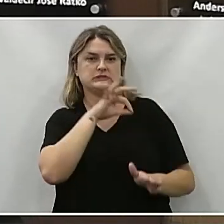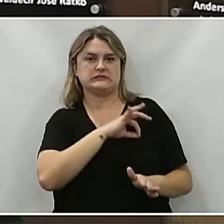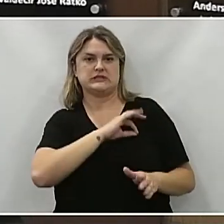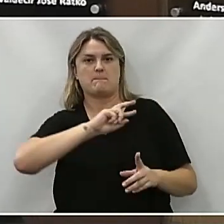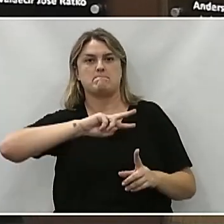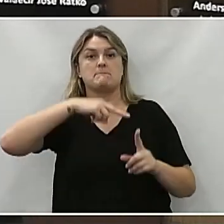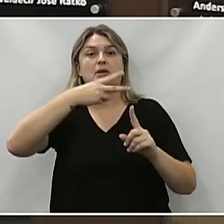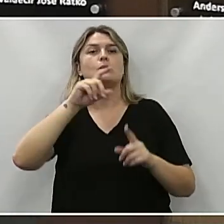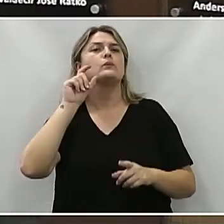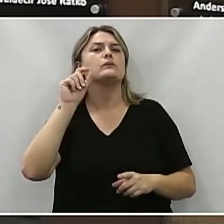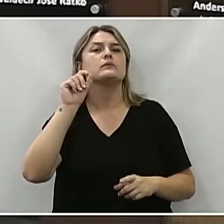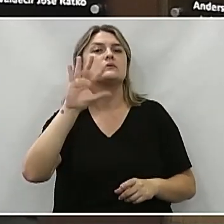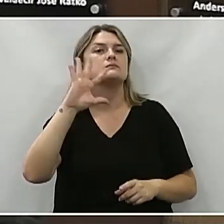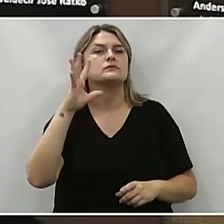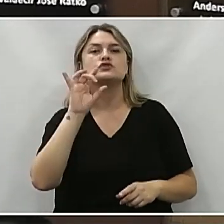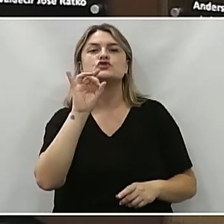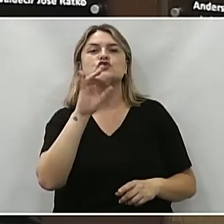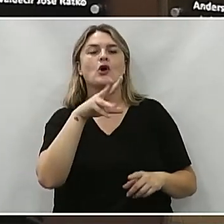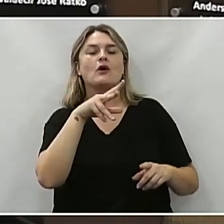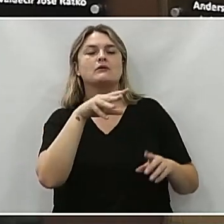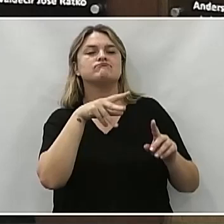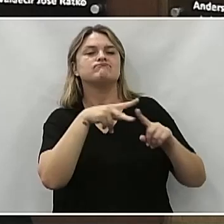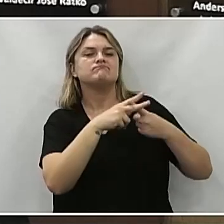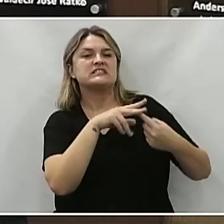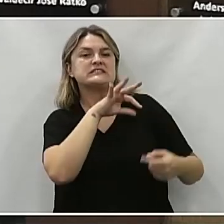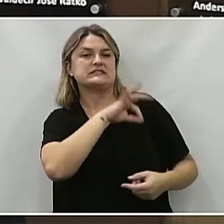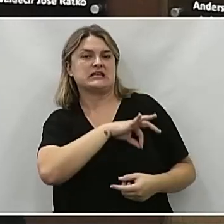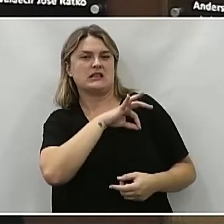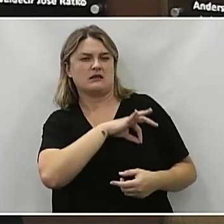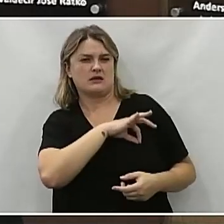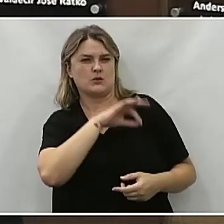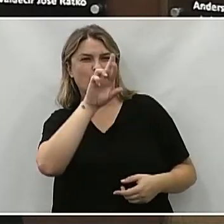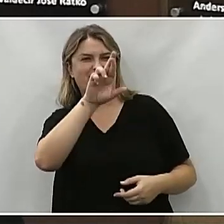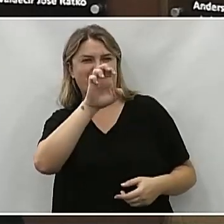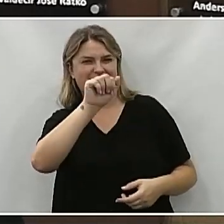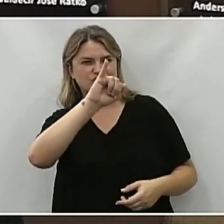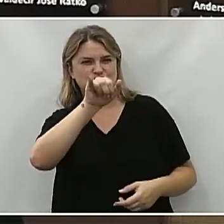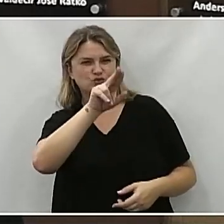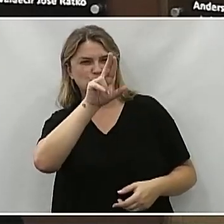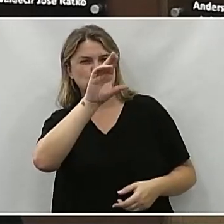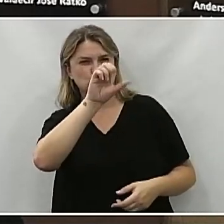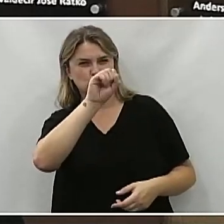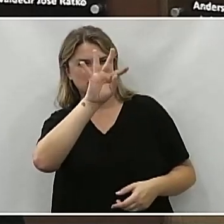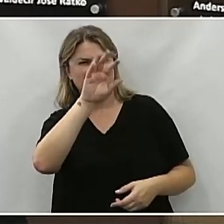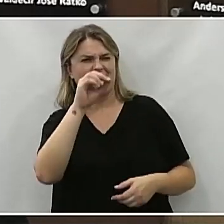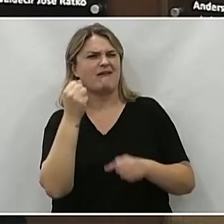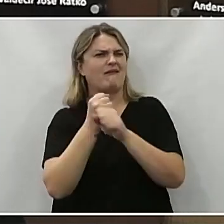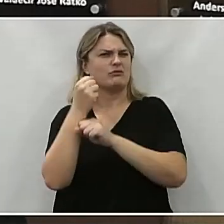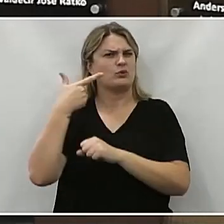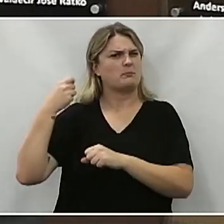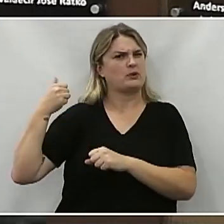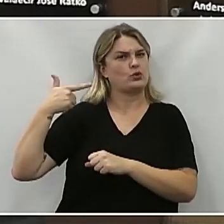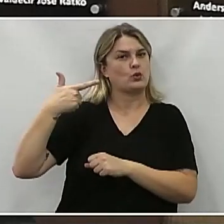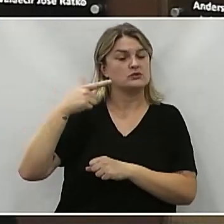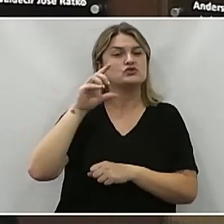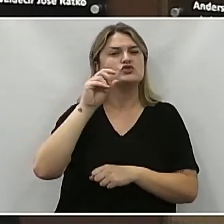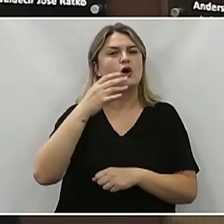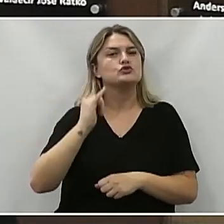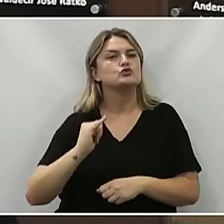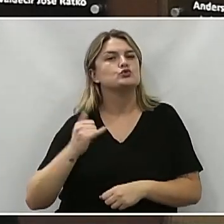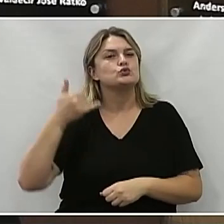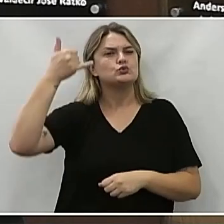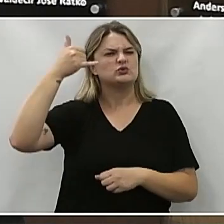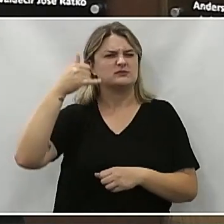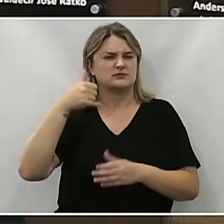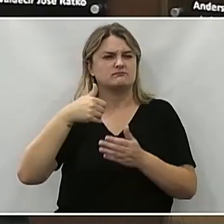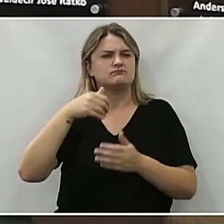O que houve foi apenas um reajuste inflacionário que estava defasado aí desde 2012 então apenas um reajuste